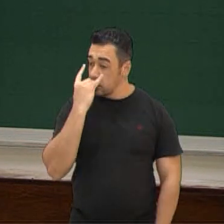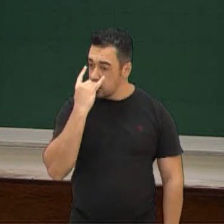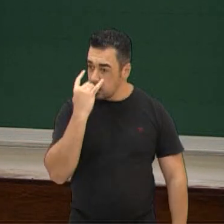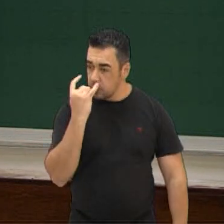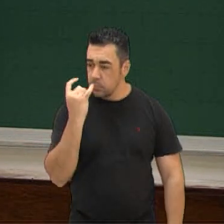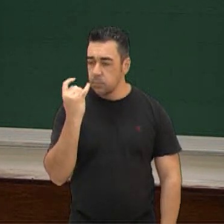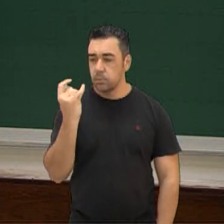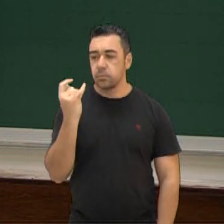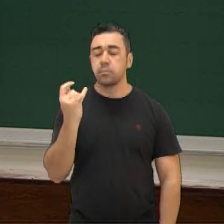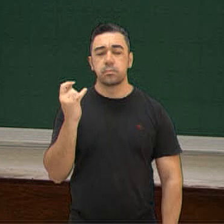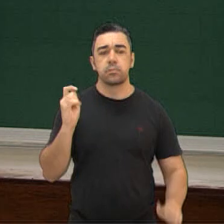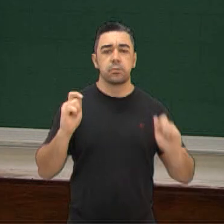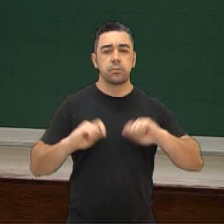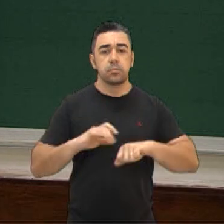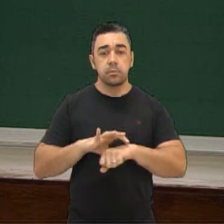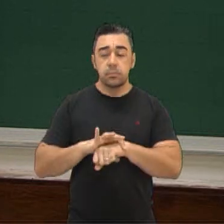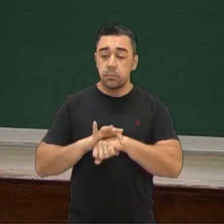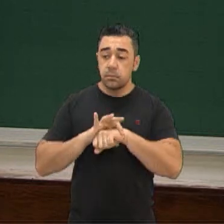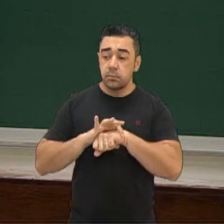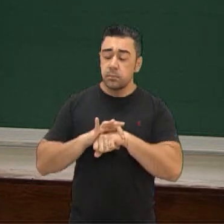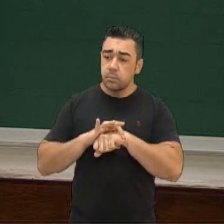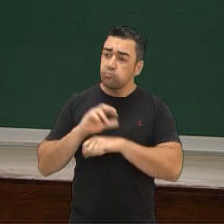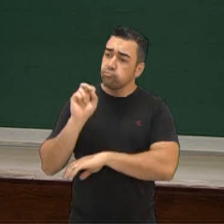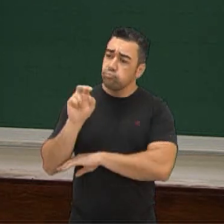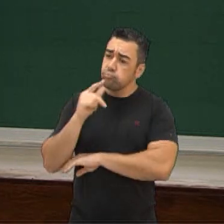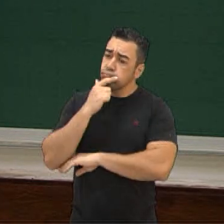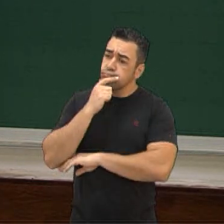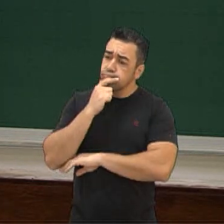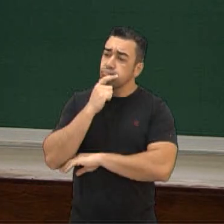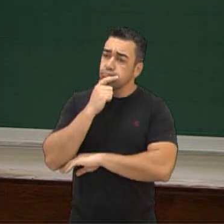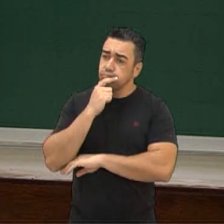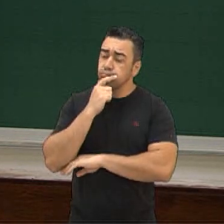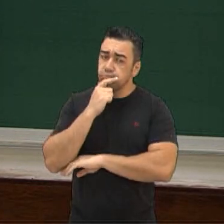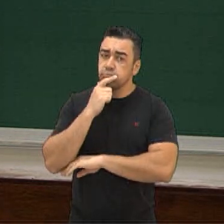atraente, que segure, prenda o leitor e faça com que ele